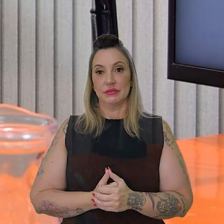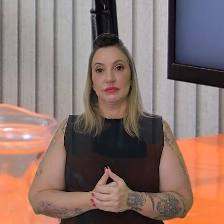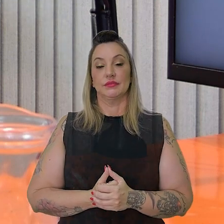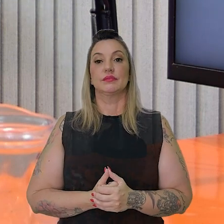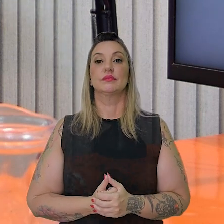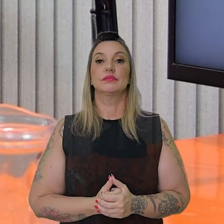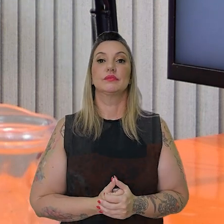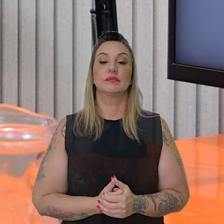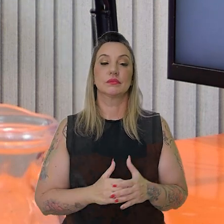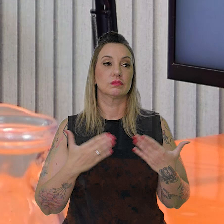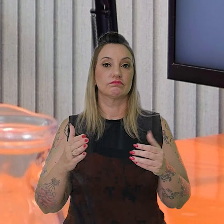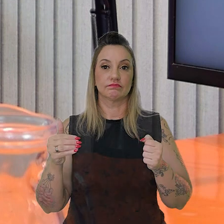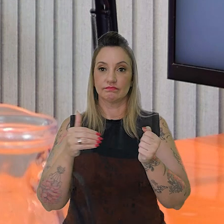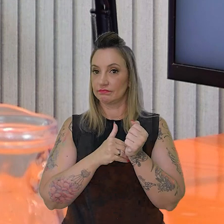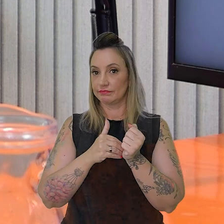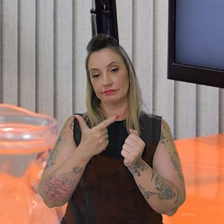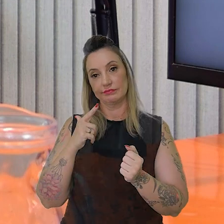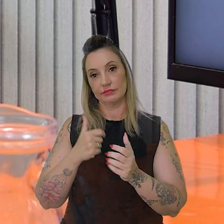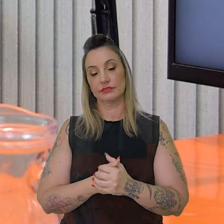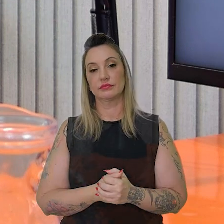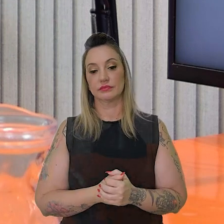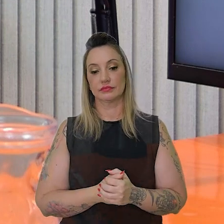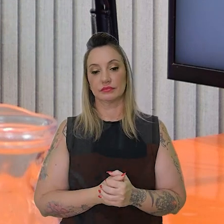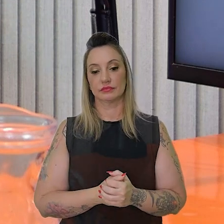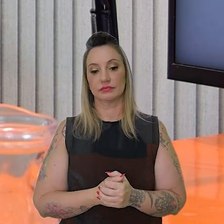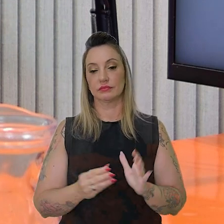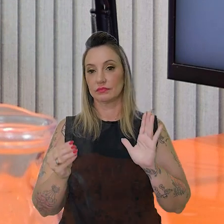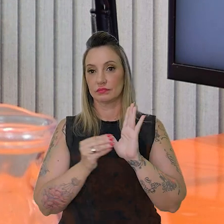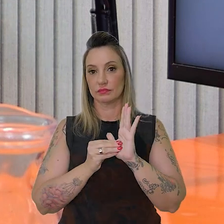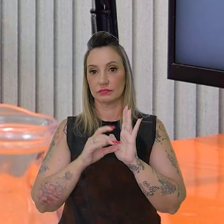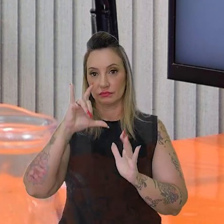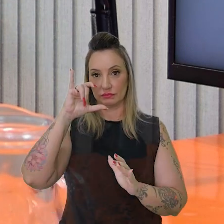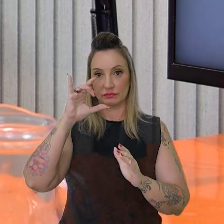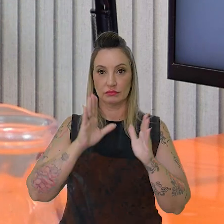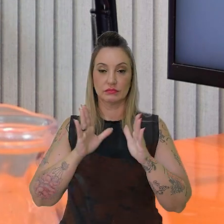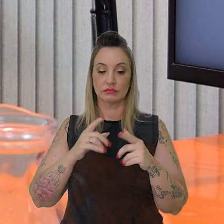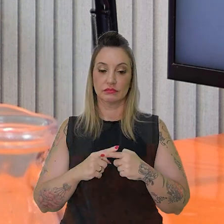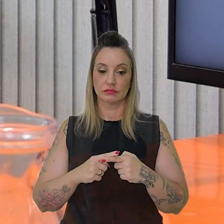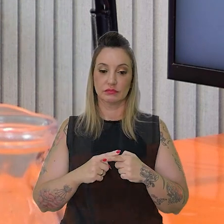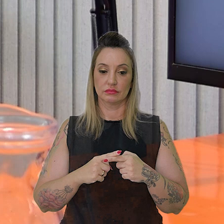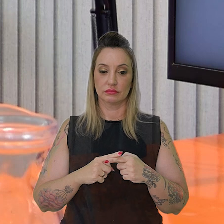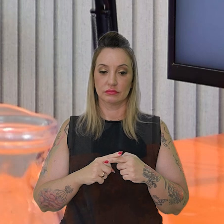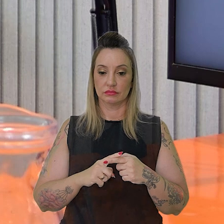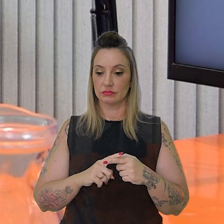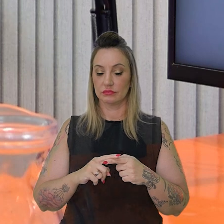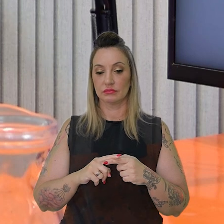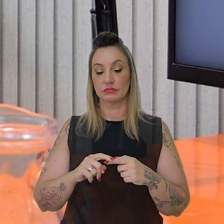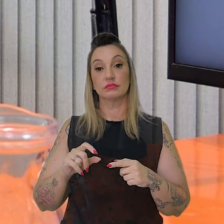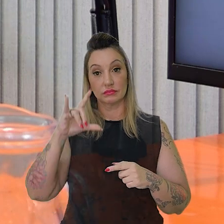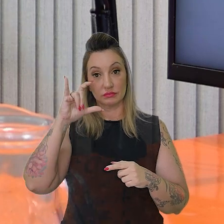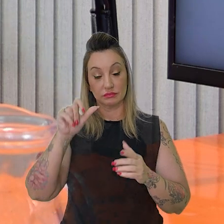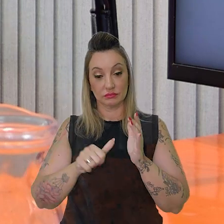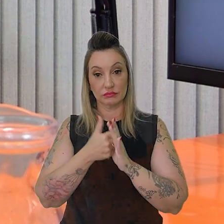eh não não tem não tem muito mistério e tanto que a gente nem colocou o Instagram acessível colocar os o Instagram